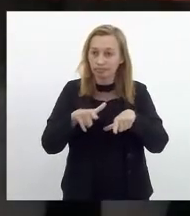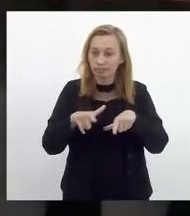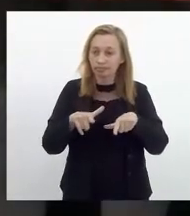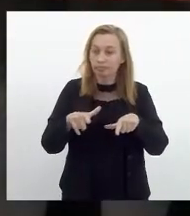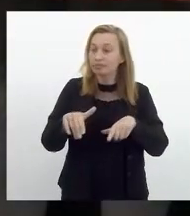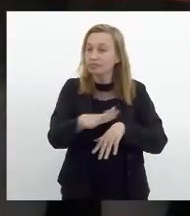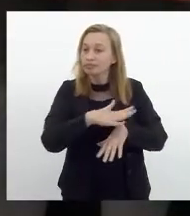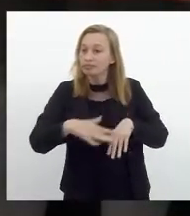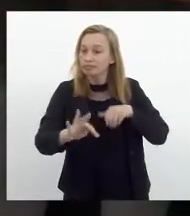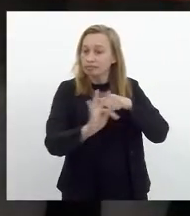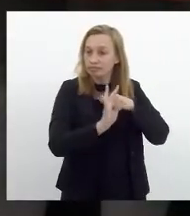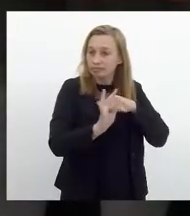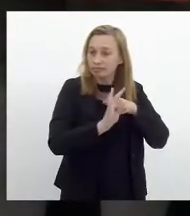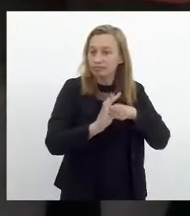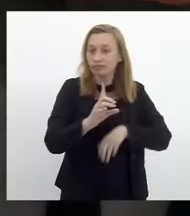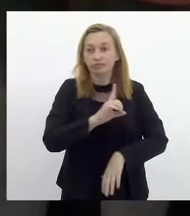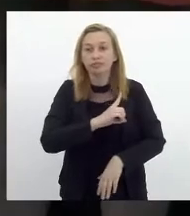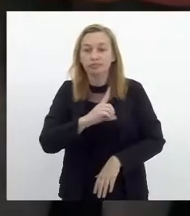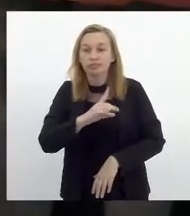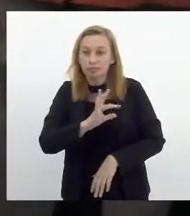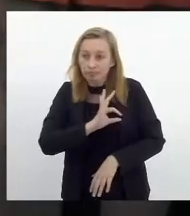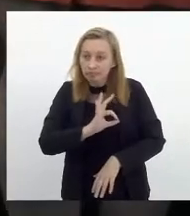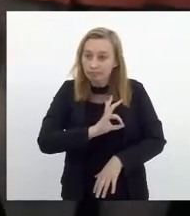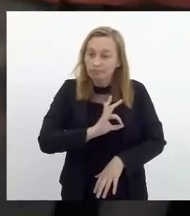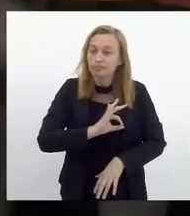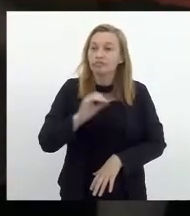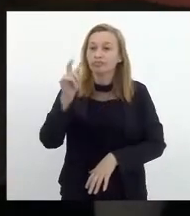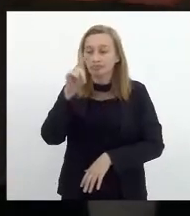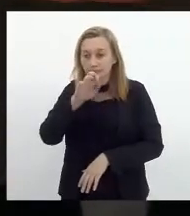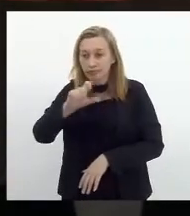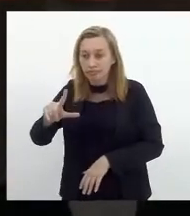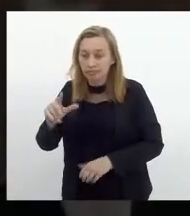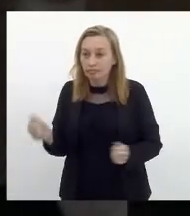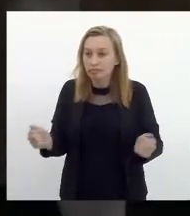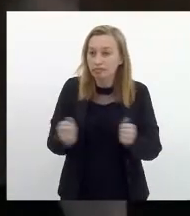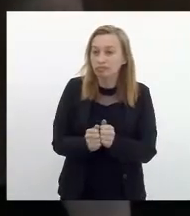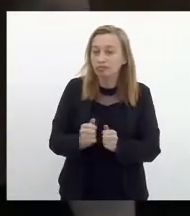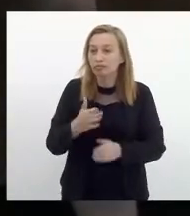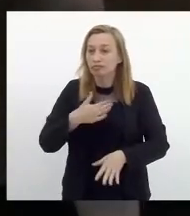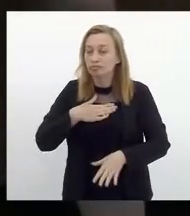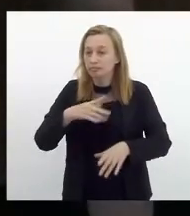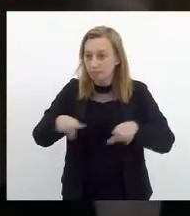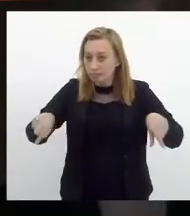técnica da Polícia Penal, estiveram no meu gabinete. Eu